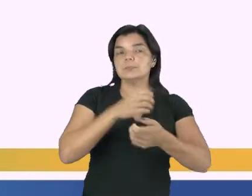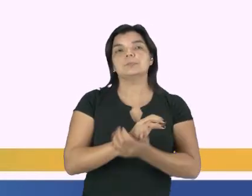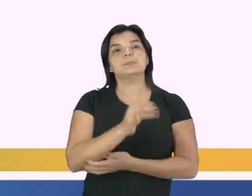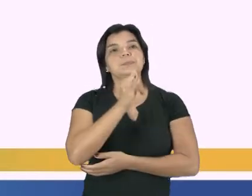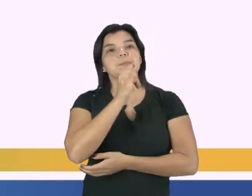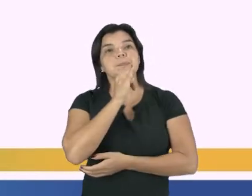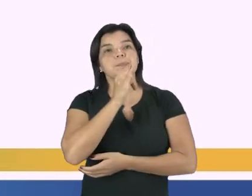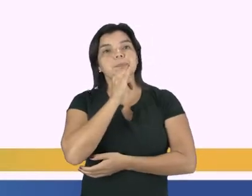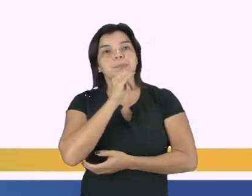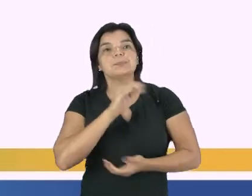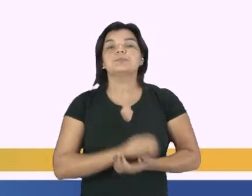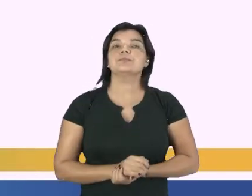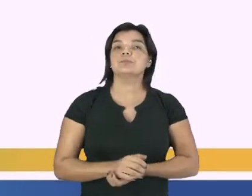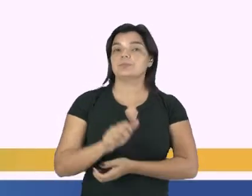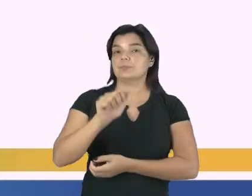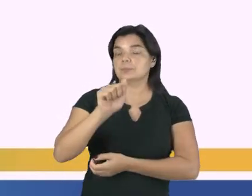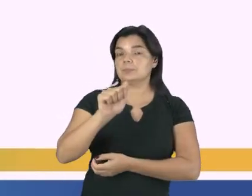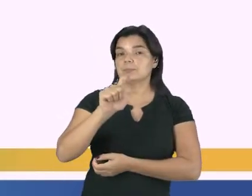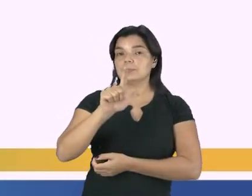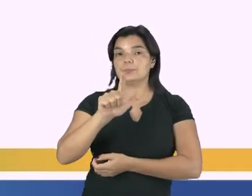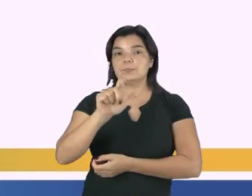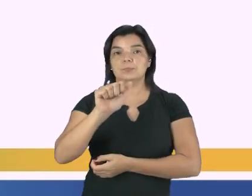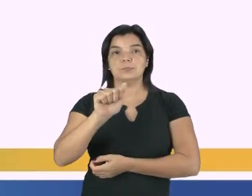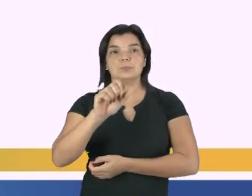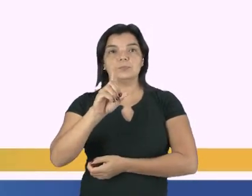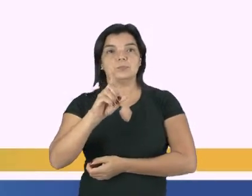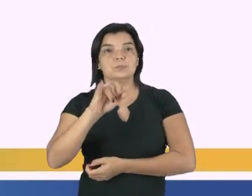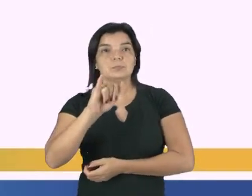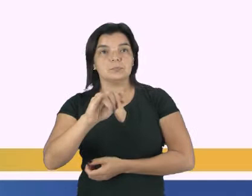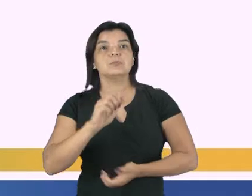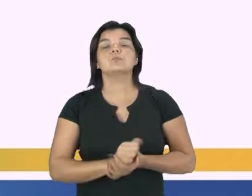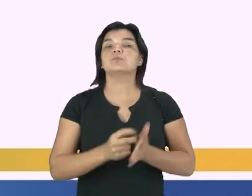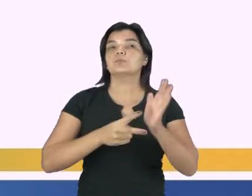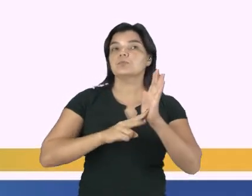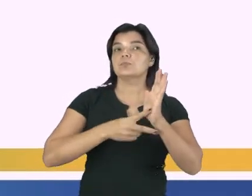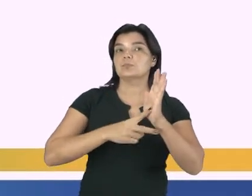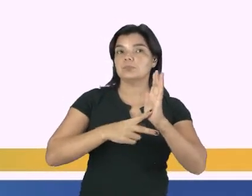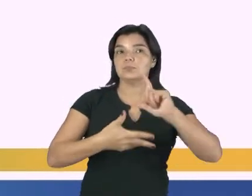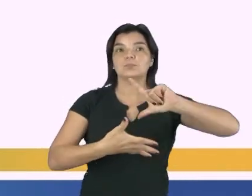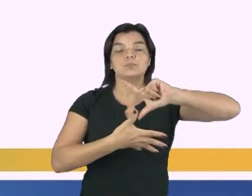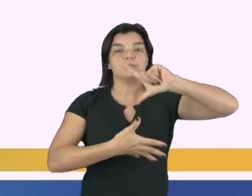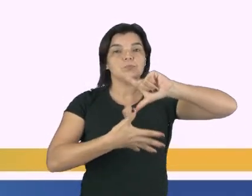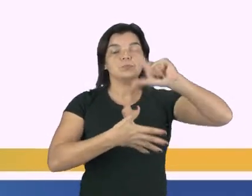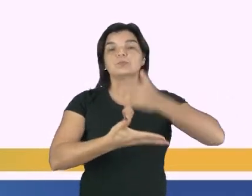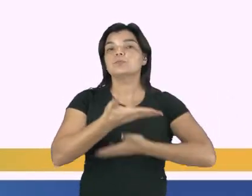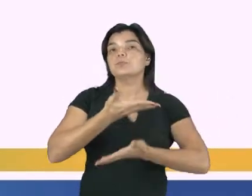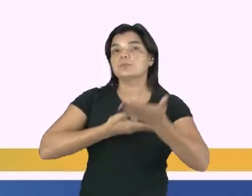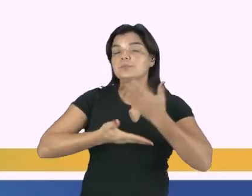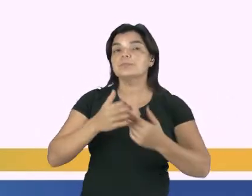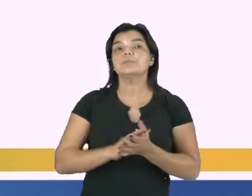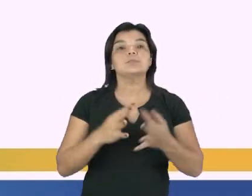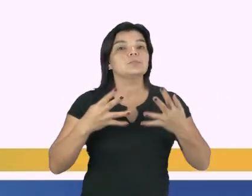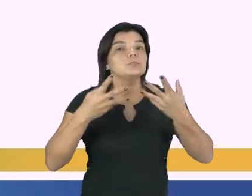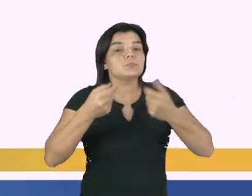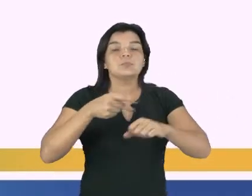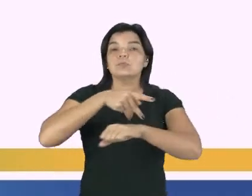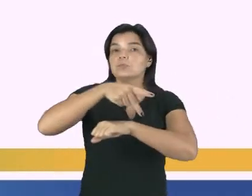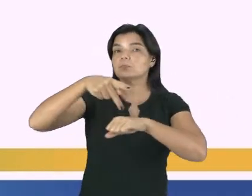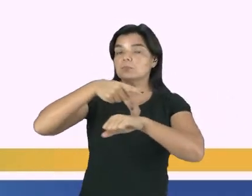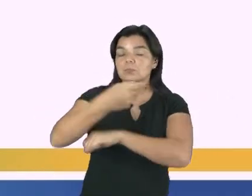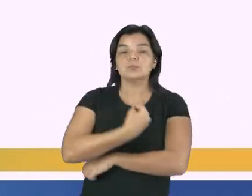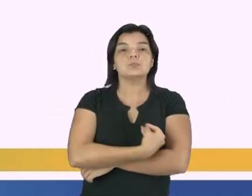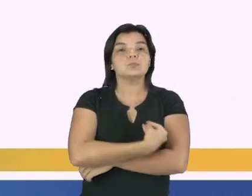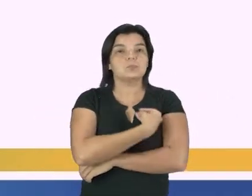bloco em questão. E aí está dando o exemplo o ALADI, Associação Latino-Americana de Integração. Então, todos os países que